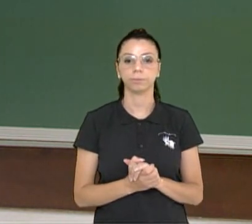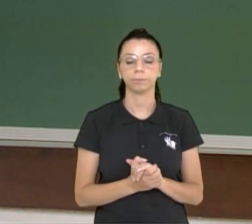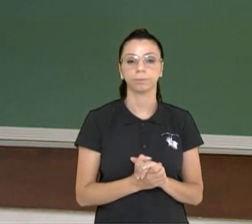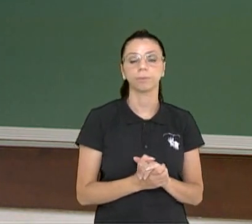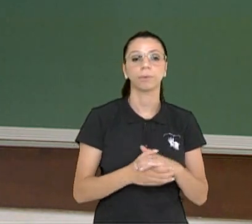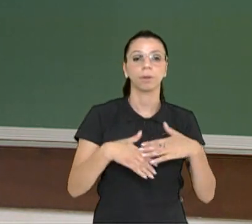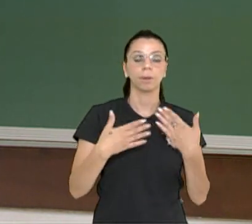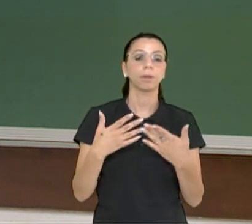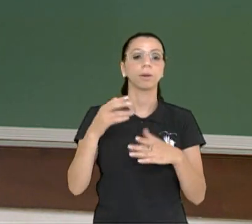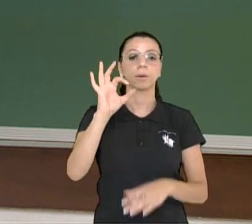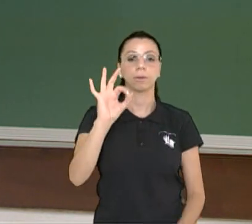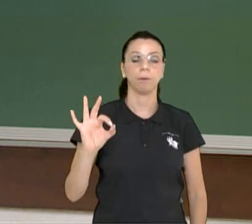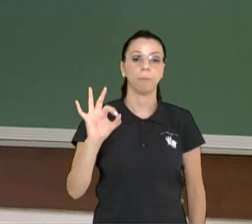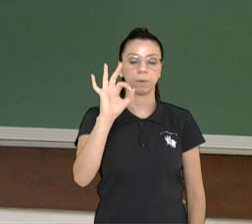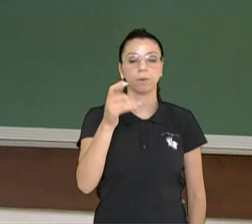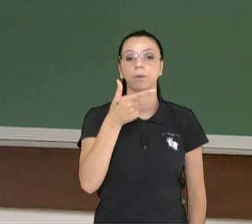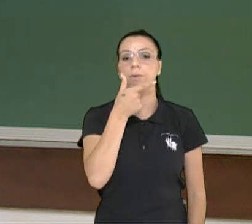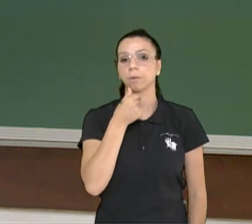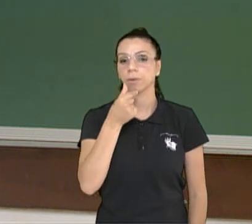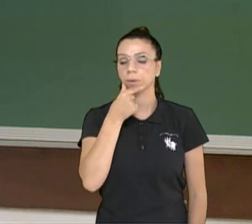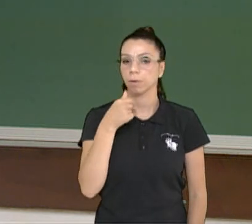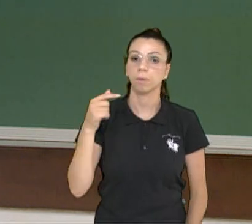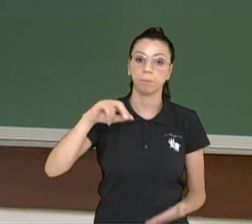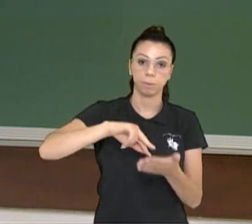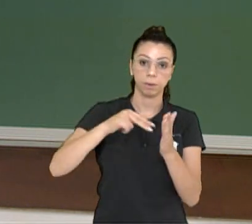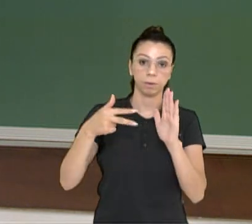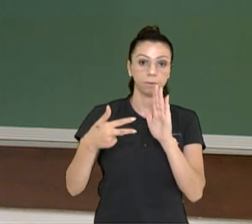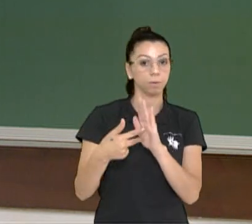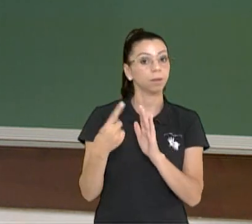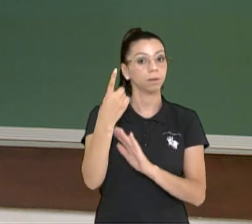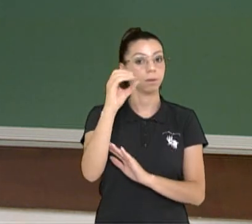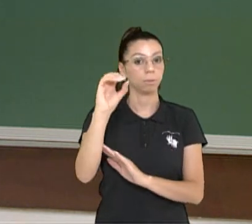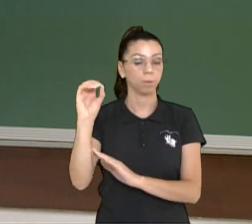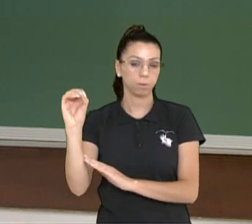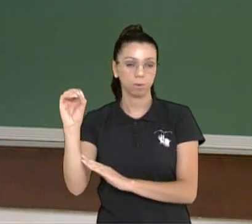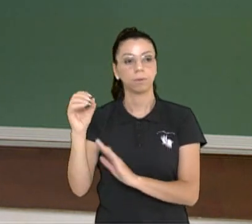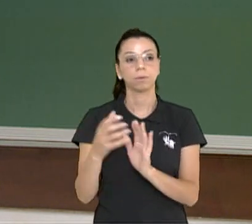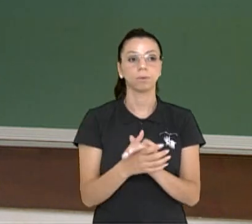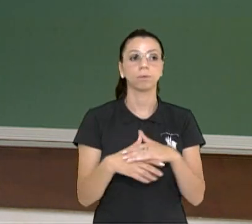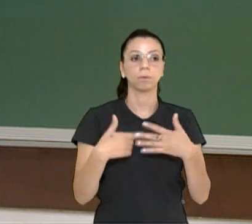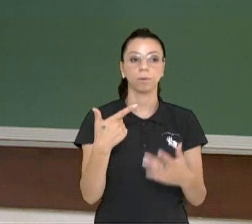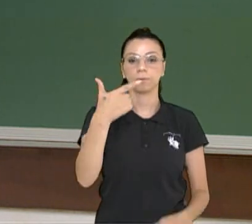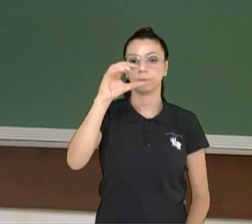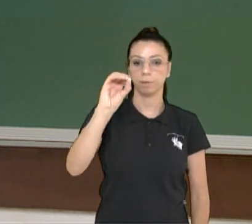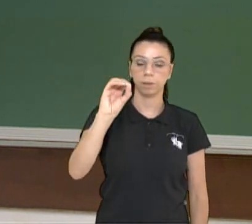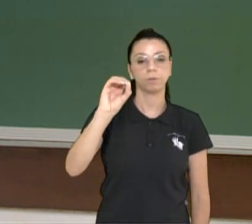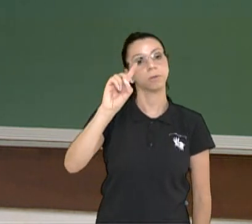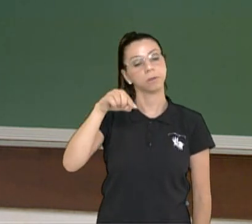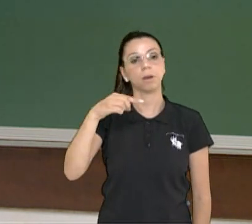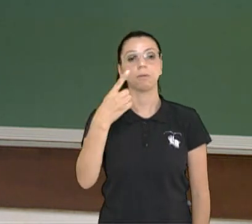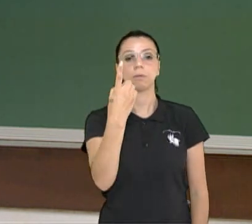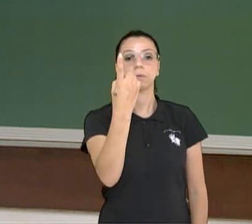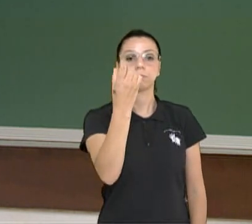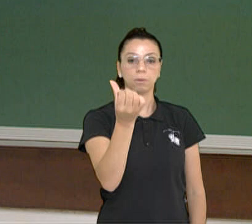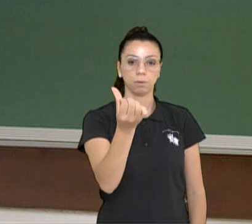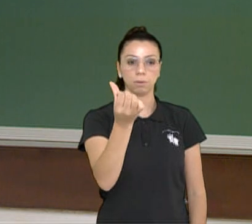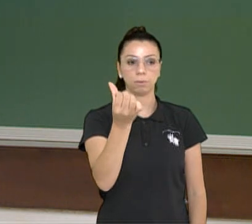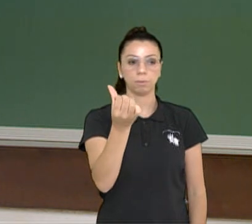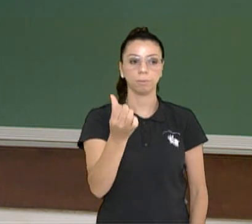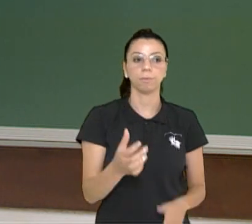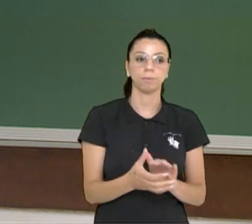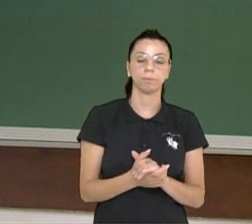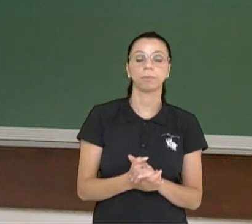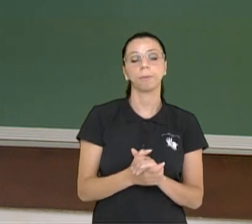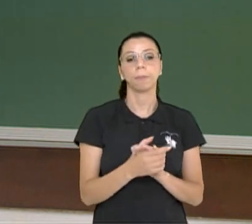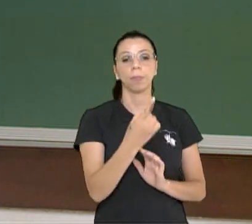na porcentagem dos meninos, eu devo ter 100% deles. Já tenho 20, já tenho 16. Então, 100